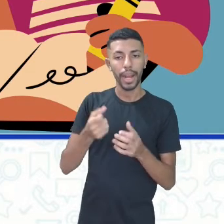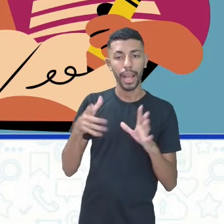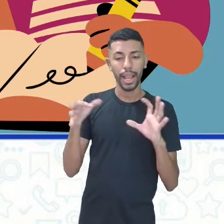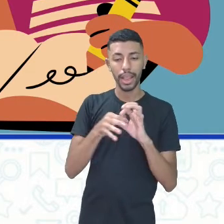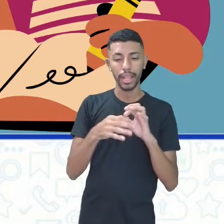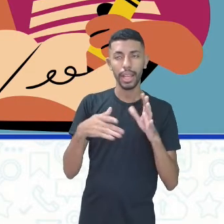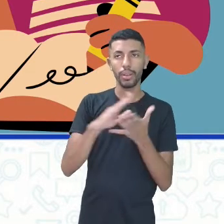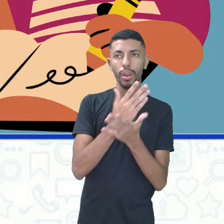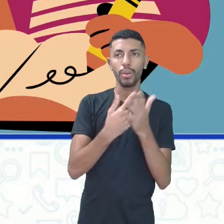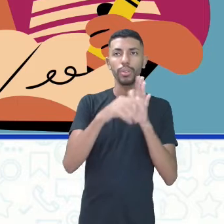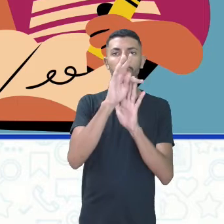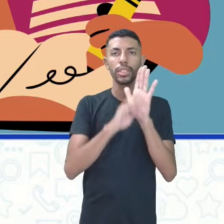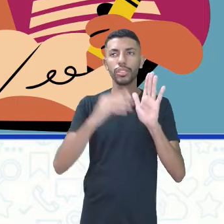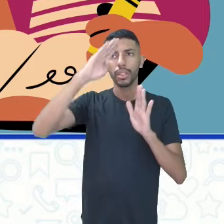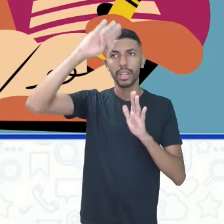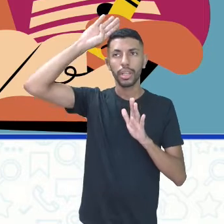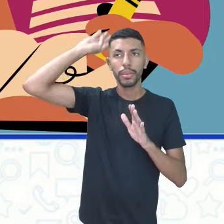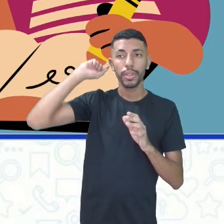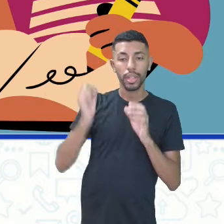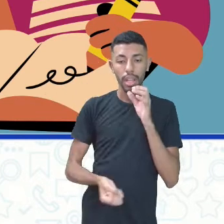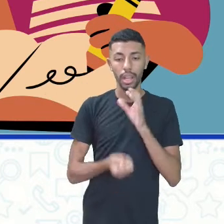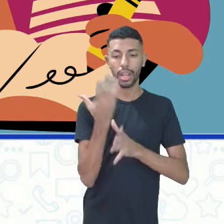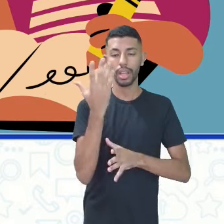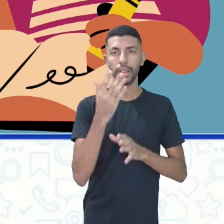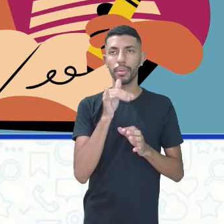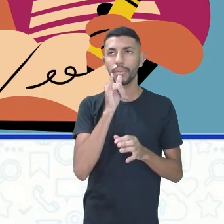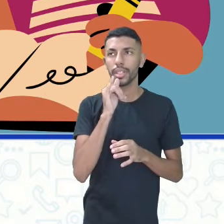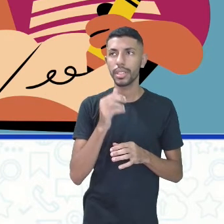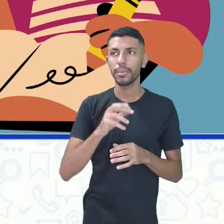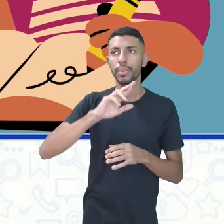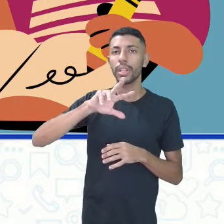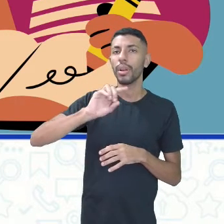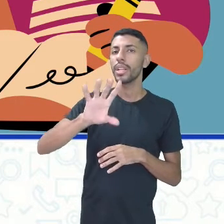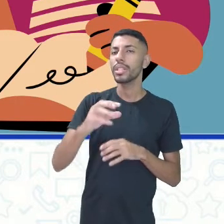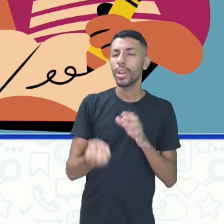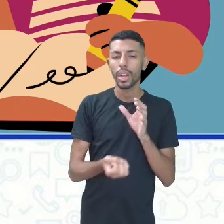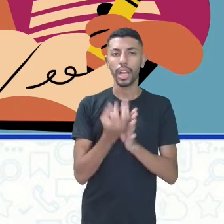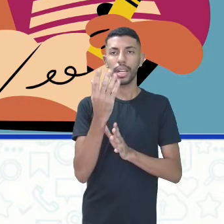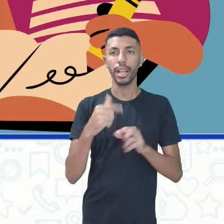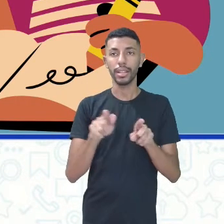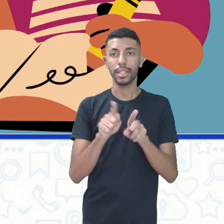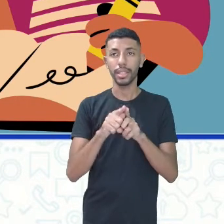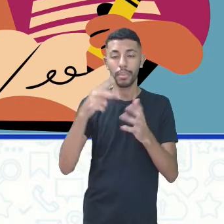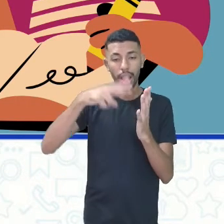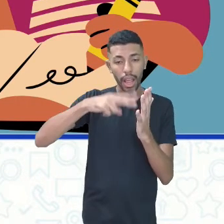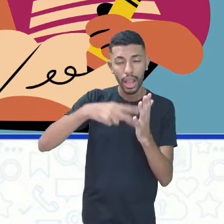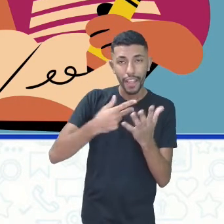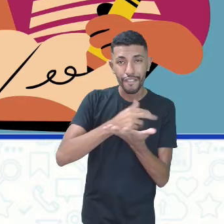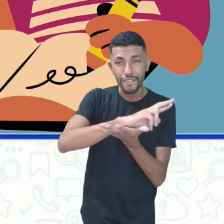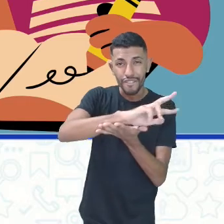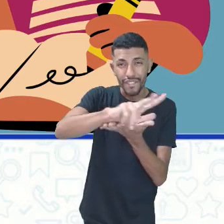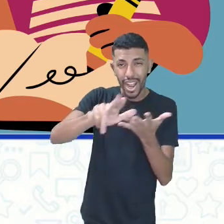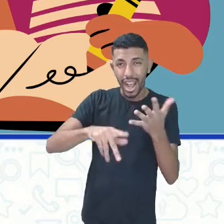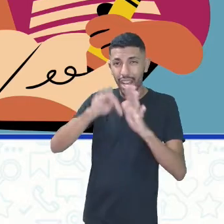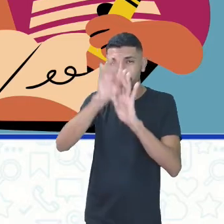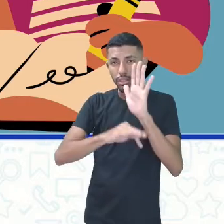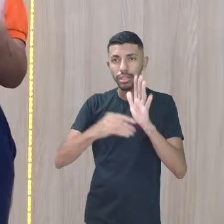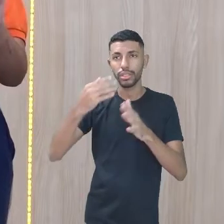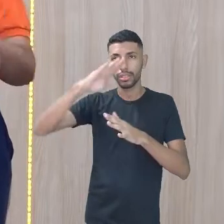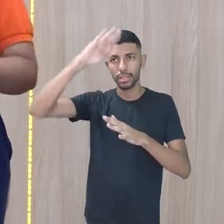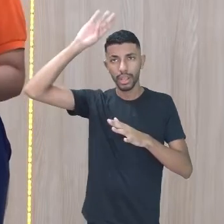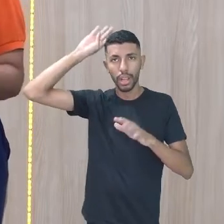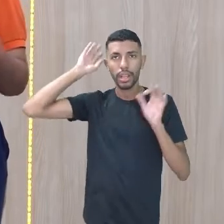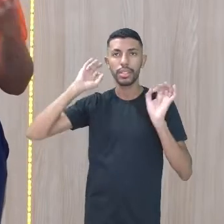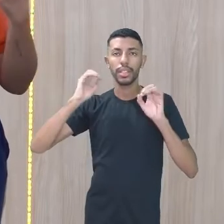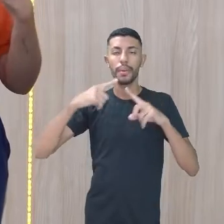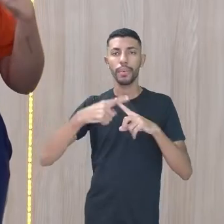algum texto acadêmico que eles tenham produzido. Não apenas produzido, mas lido uma infinidade de textos acadêmicos. Por